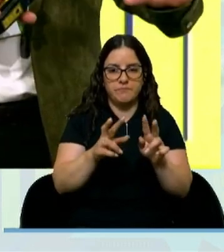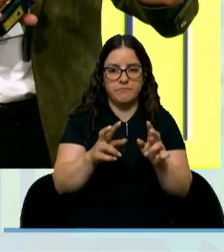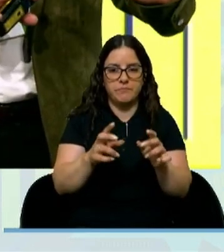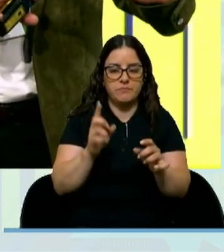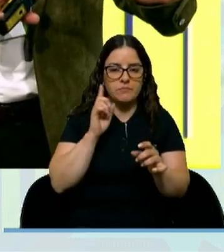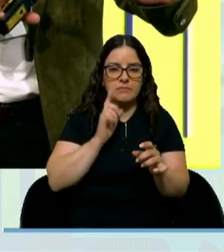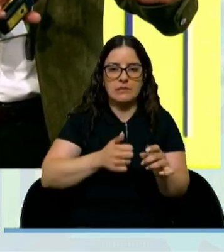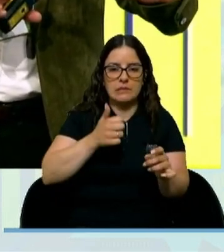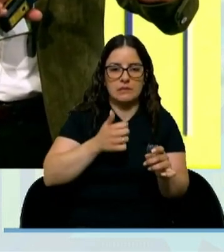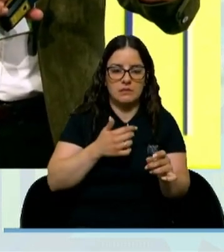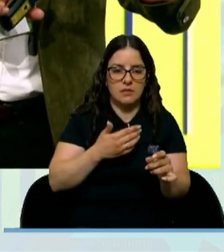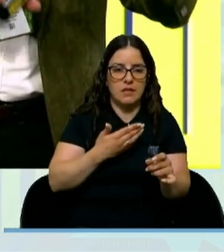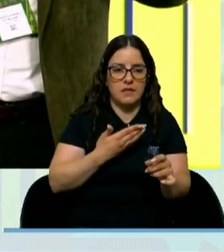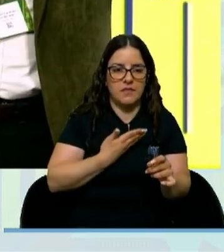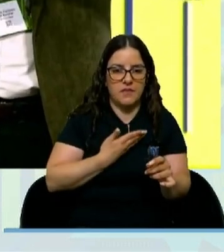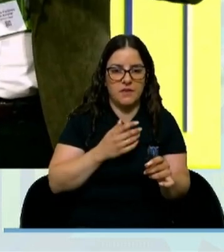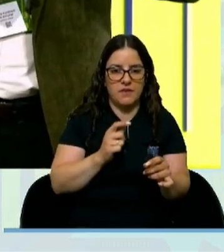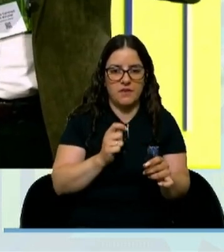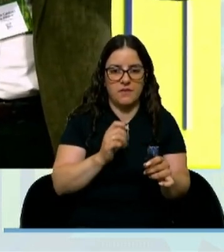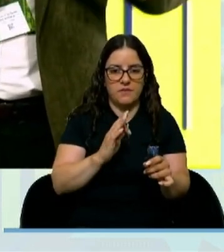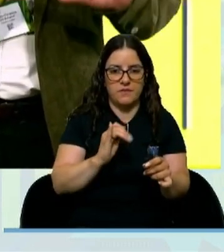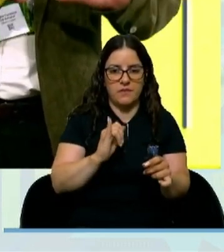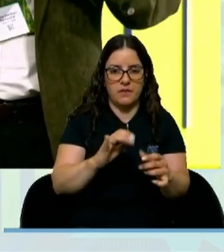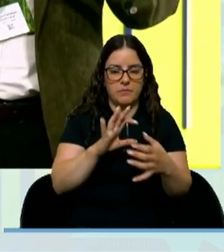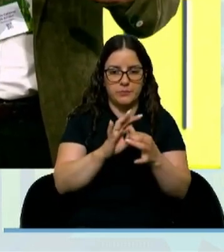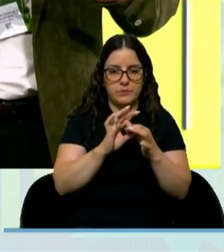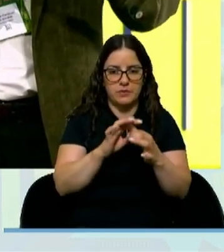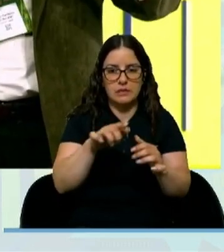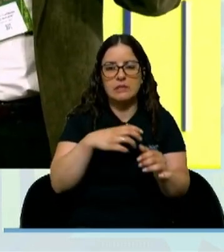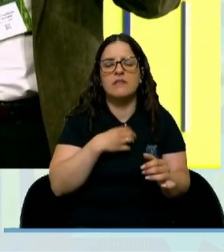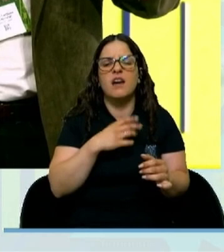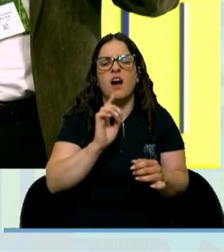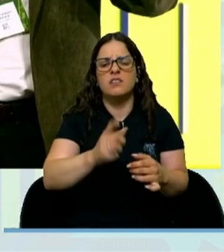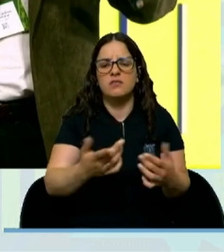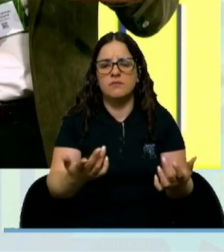DeFi. O que é que isto significa? Significa dar